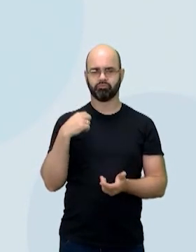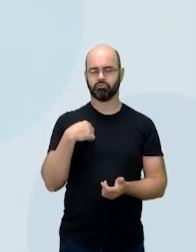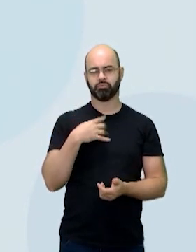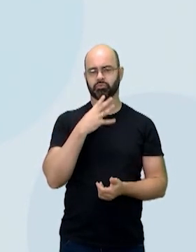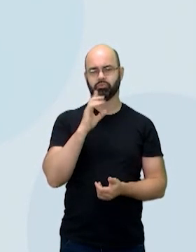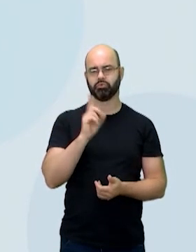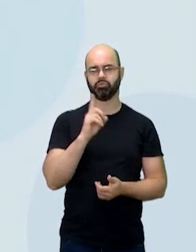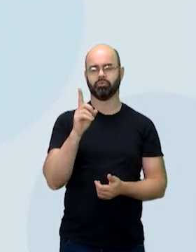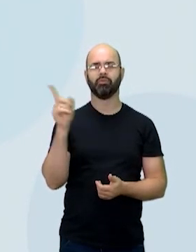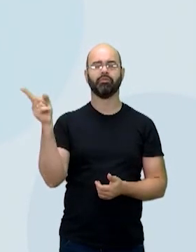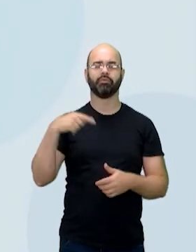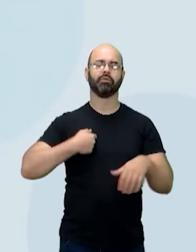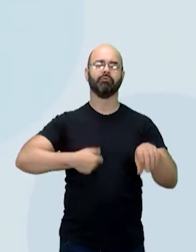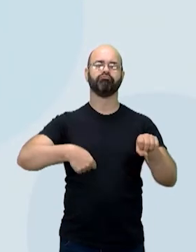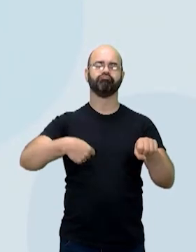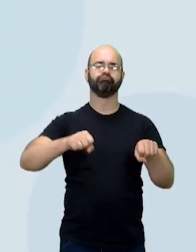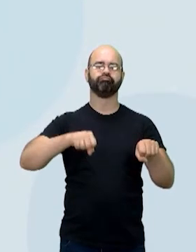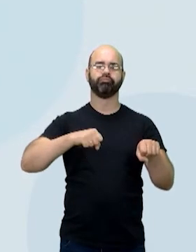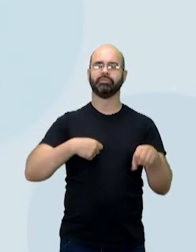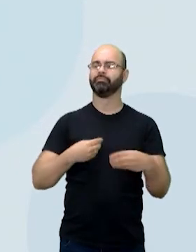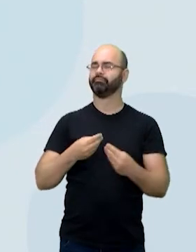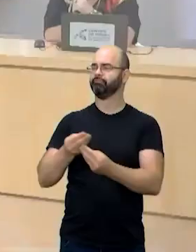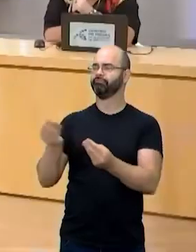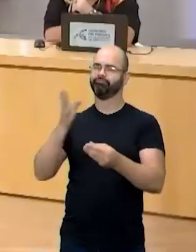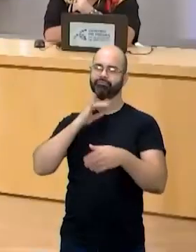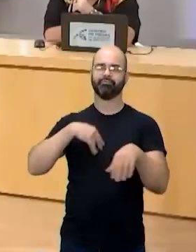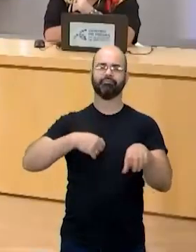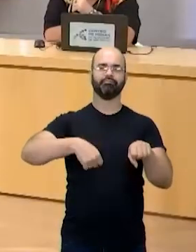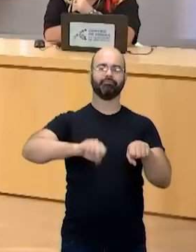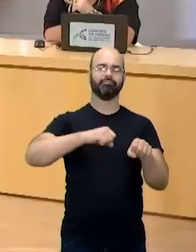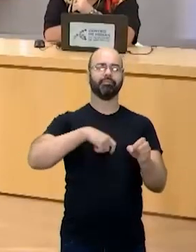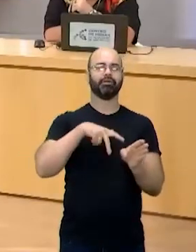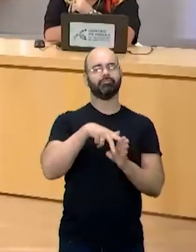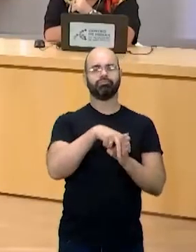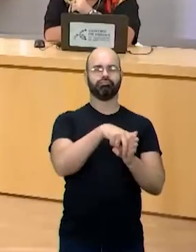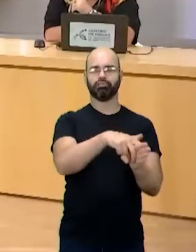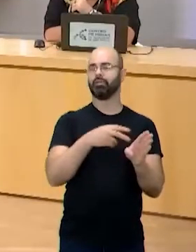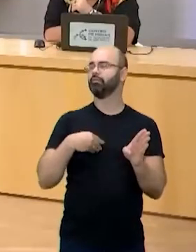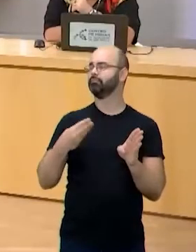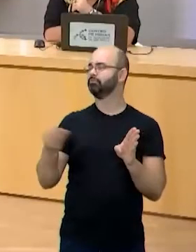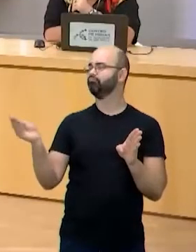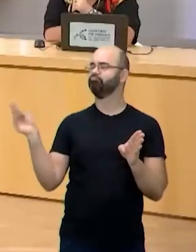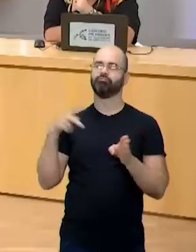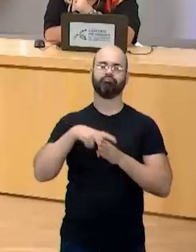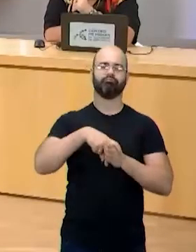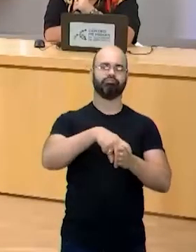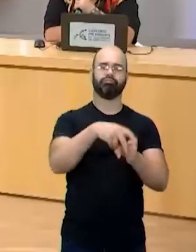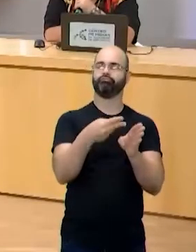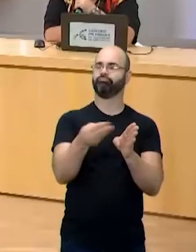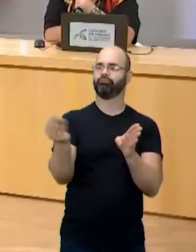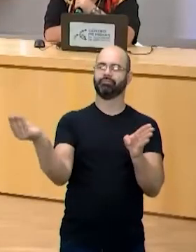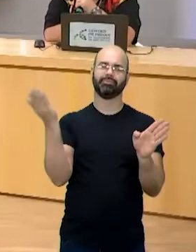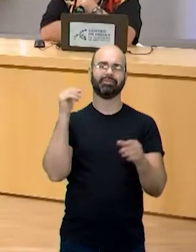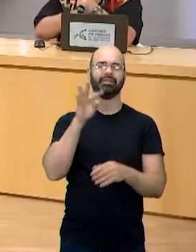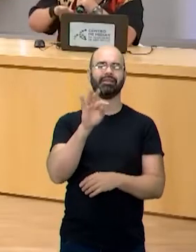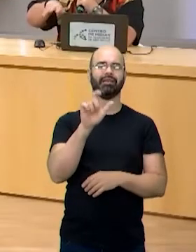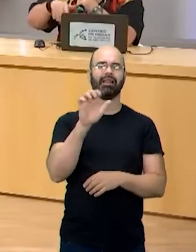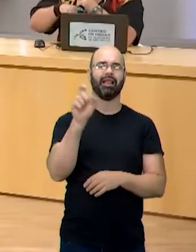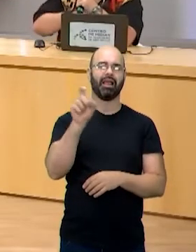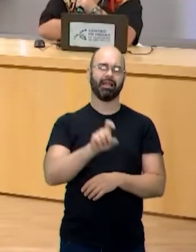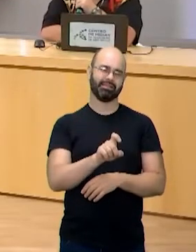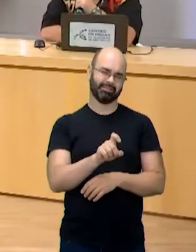ter sido office boy. Eu fui office boy. Naquela época que não existia ainda internet, era telex. Pegava ônibus, dava